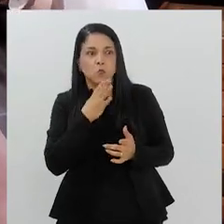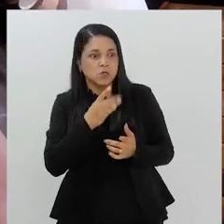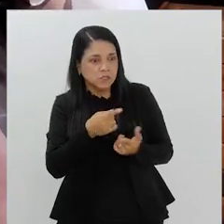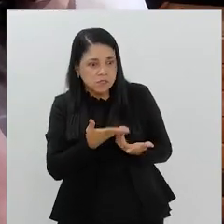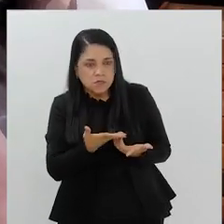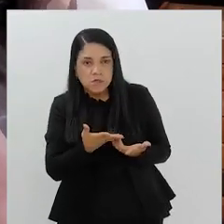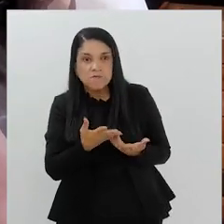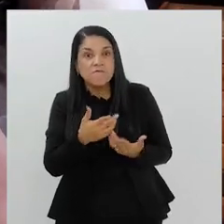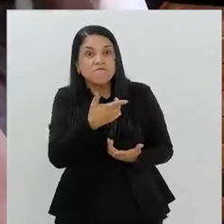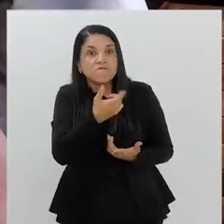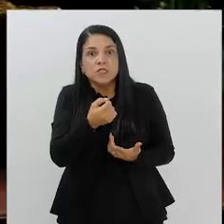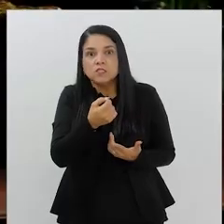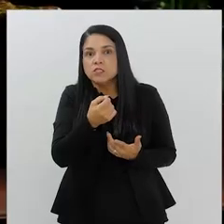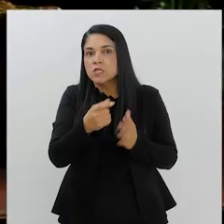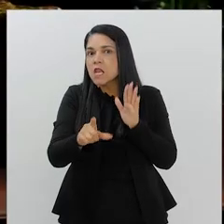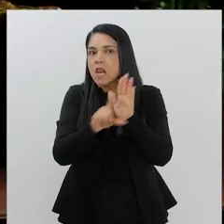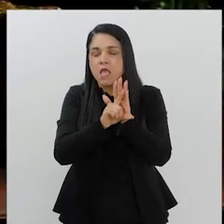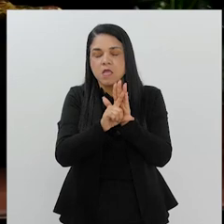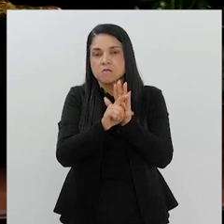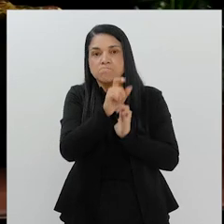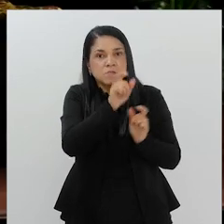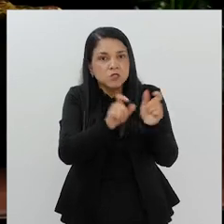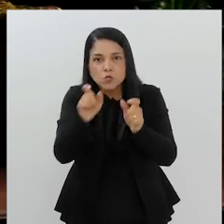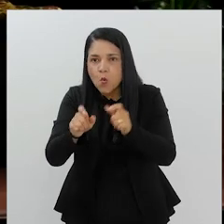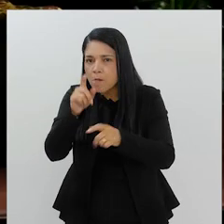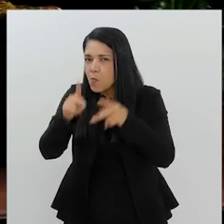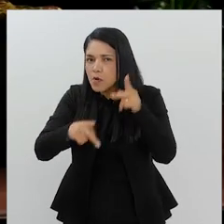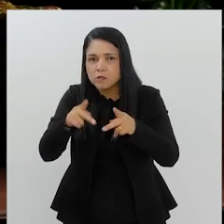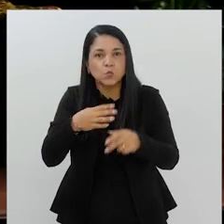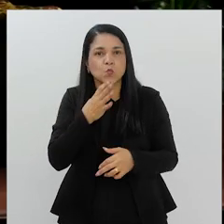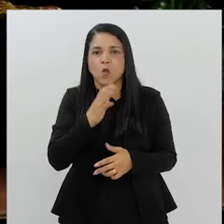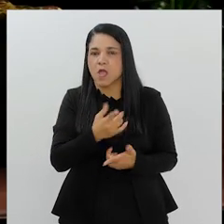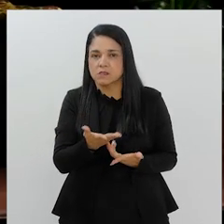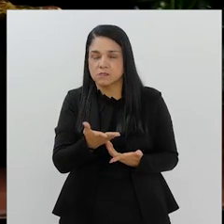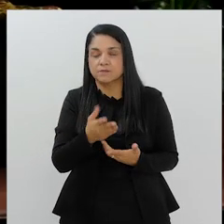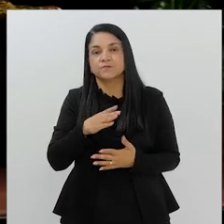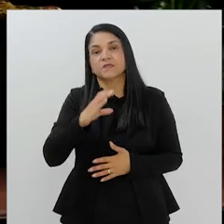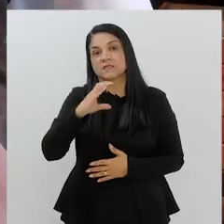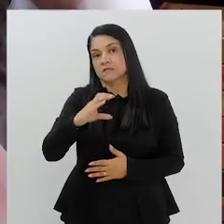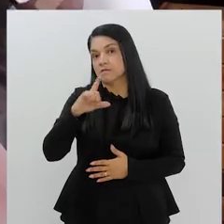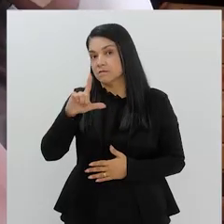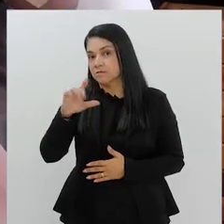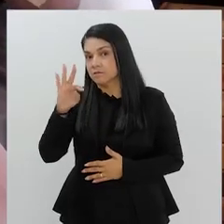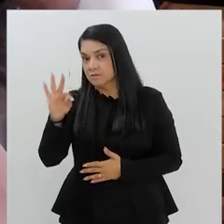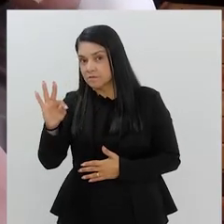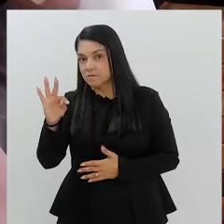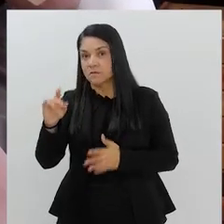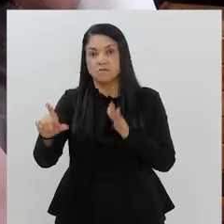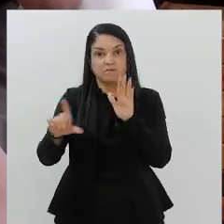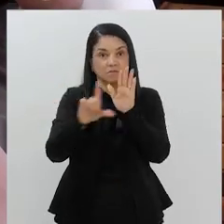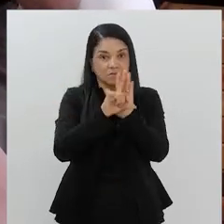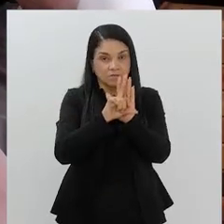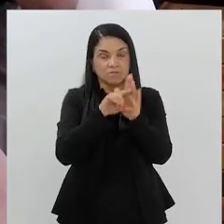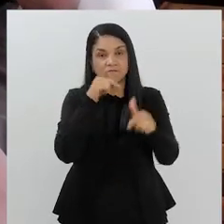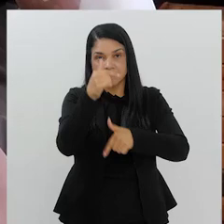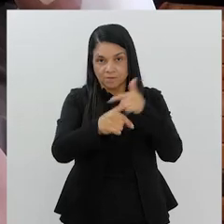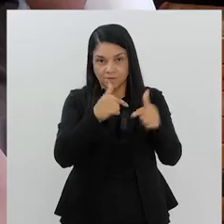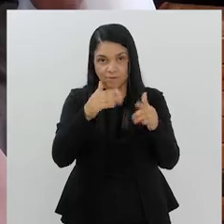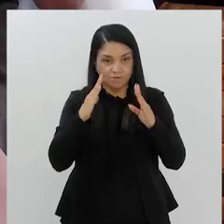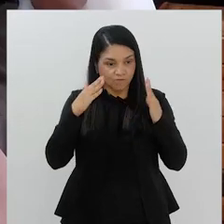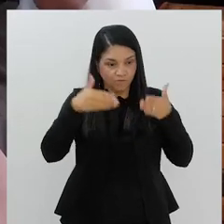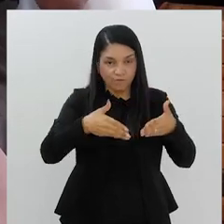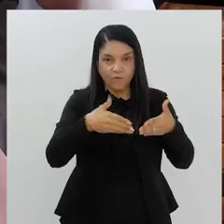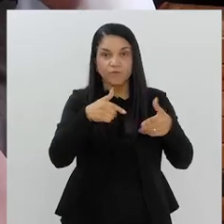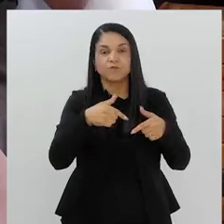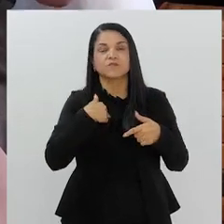conhecia entendeu são 20 leis e as pessoas não conhecem né a CLT né a legislação do trabalho a